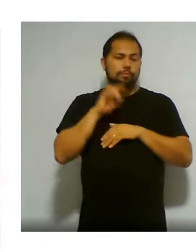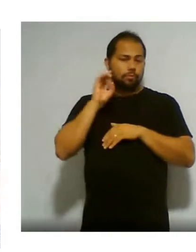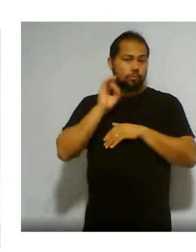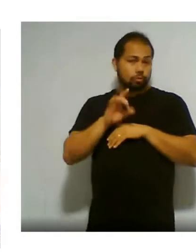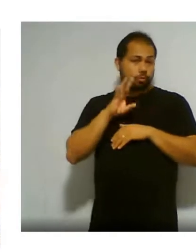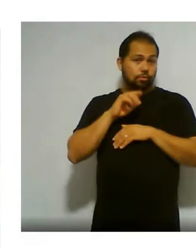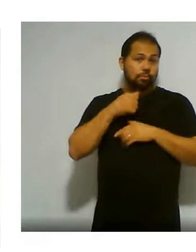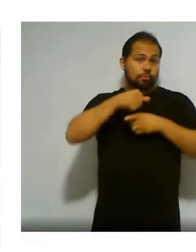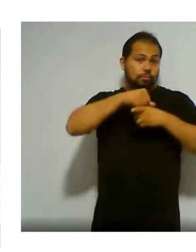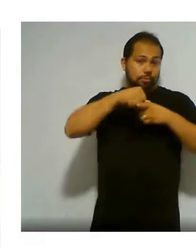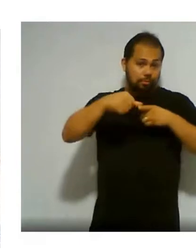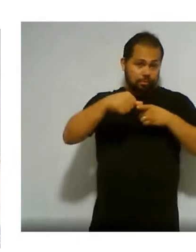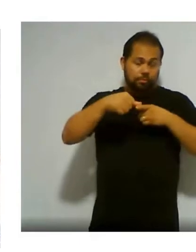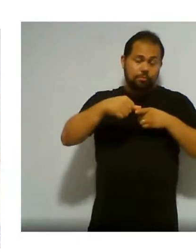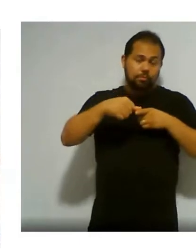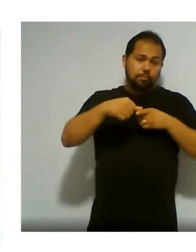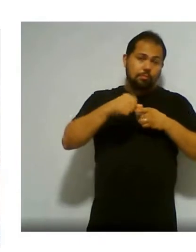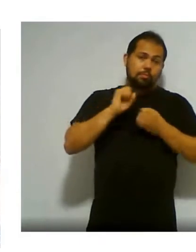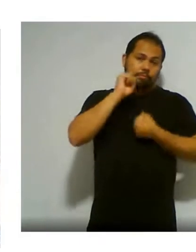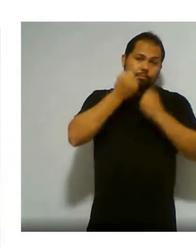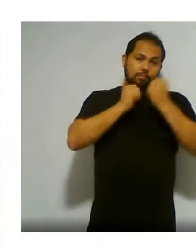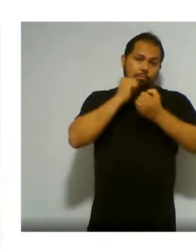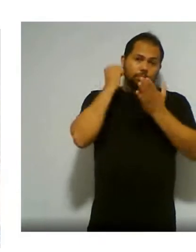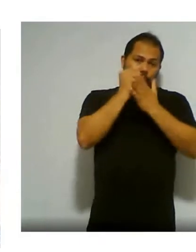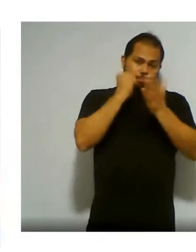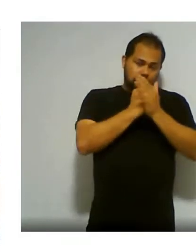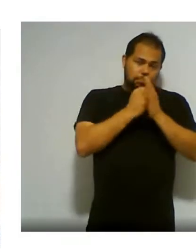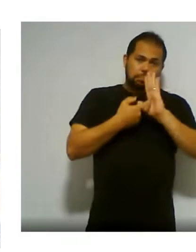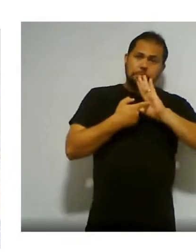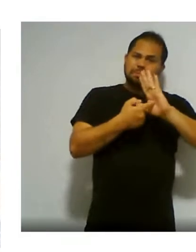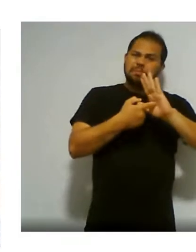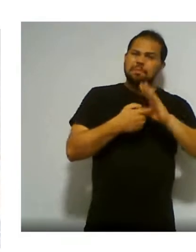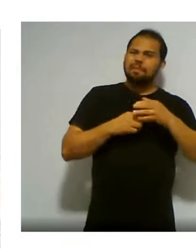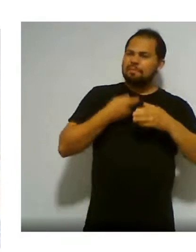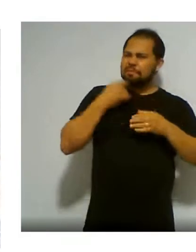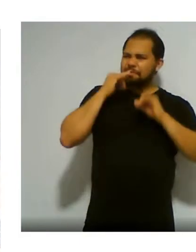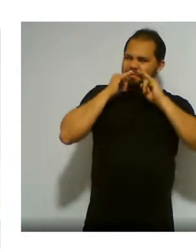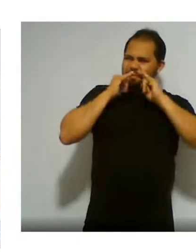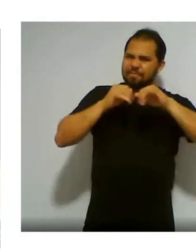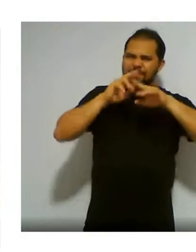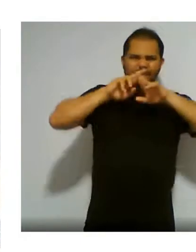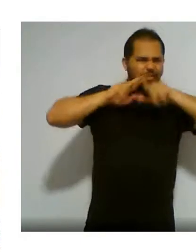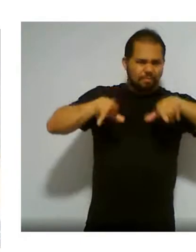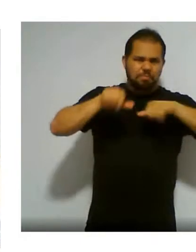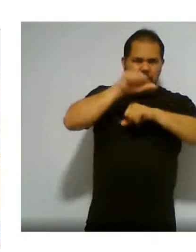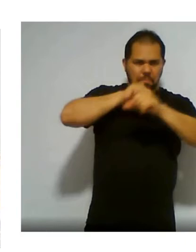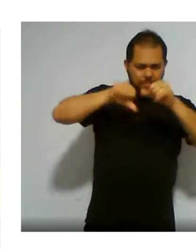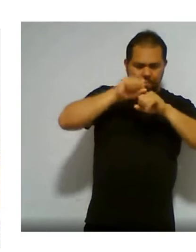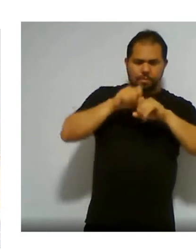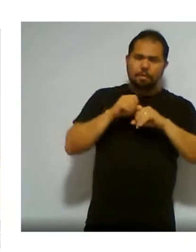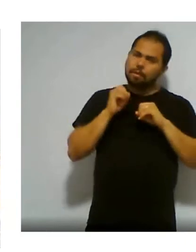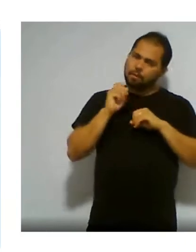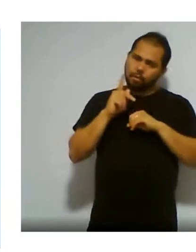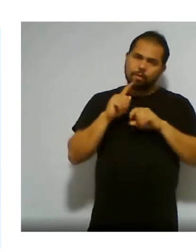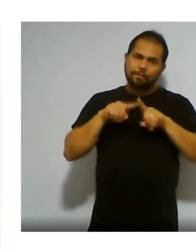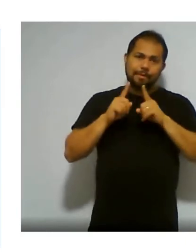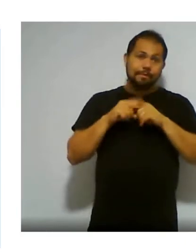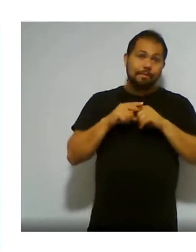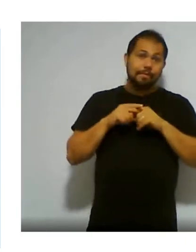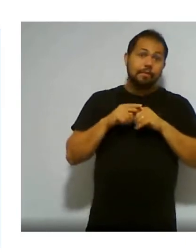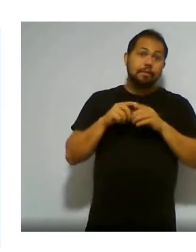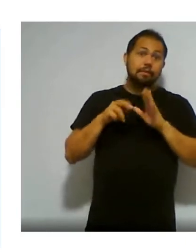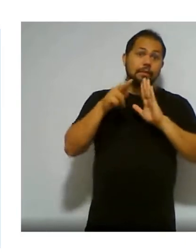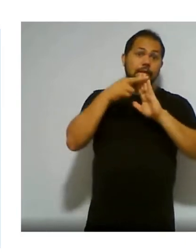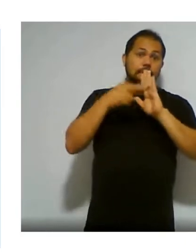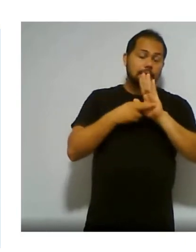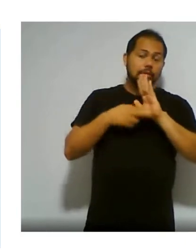térmica, indique a forma específica de você aplicar no seu processador. Perceba que em X ele já ficou ali, ó, mais